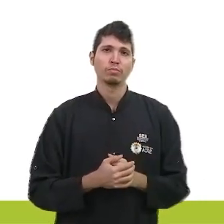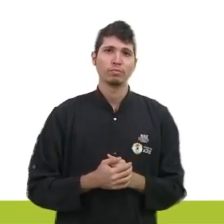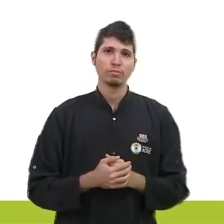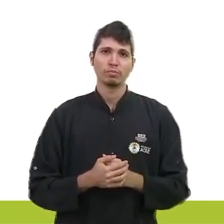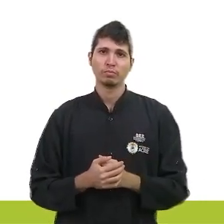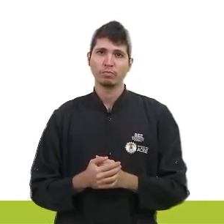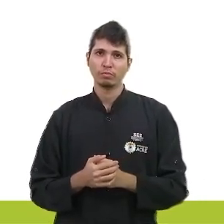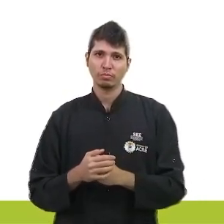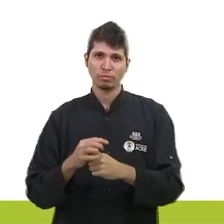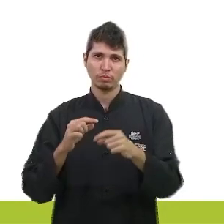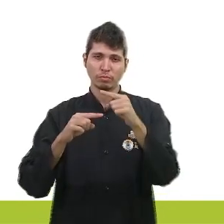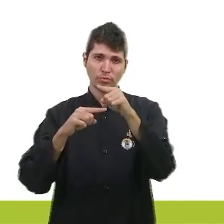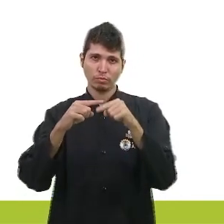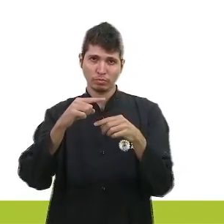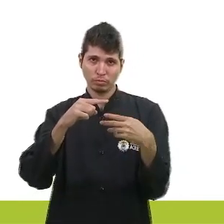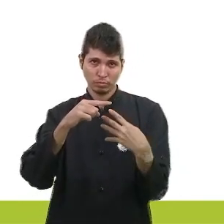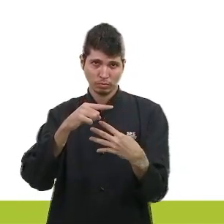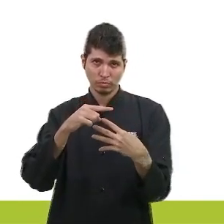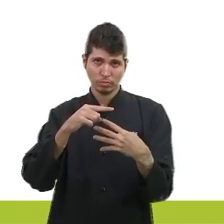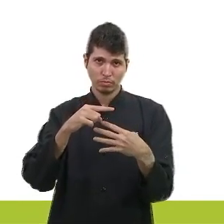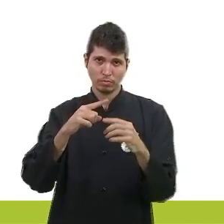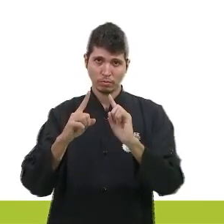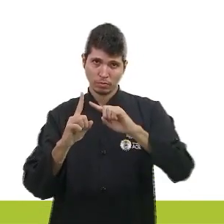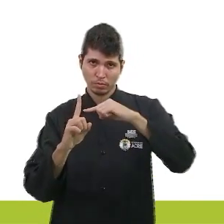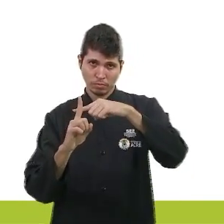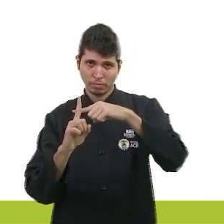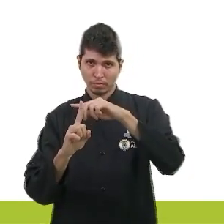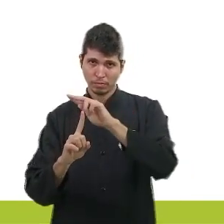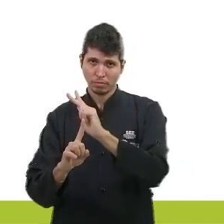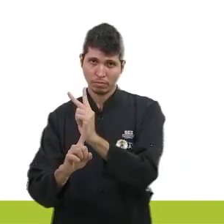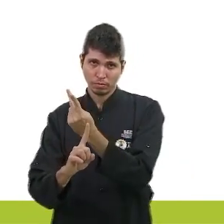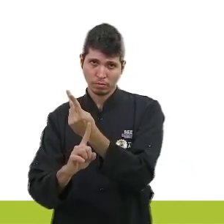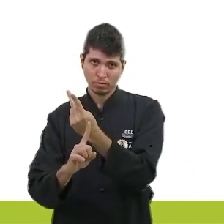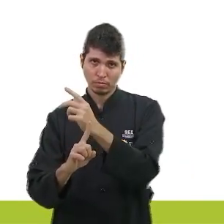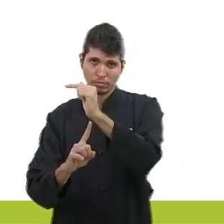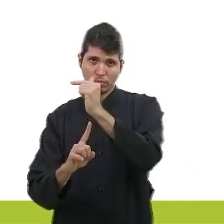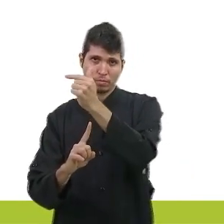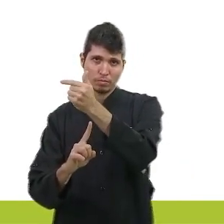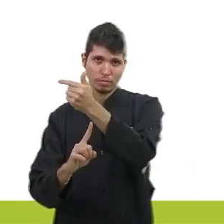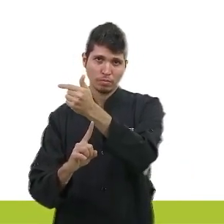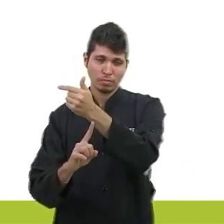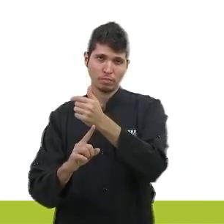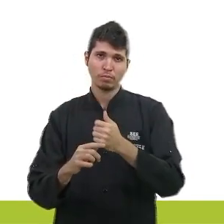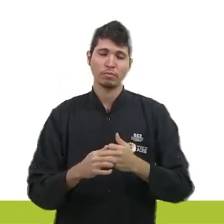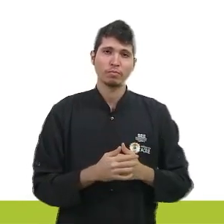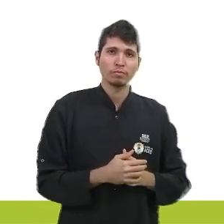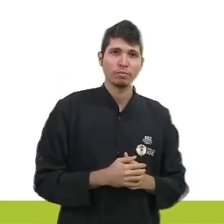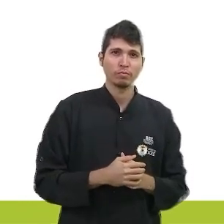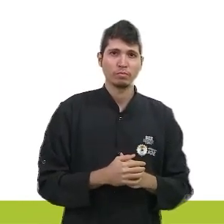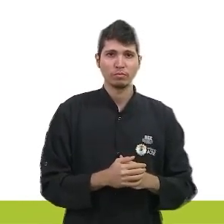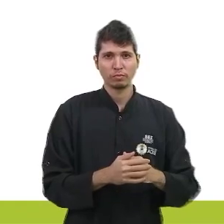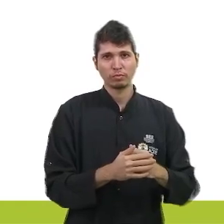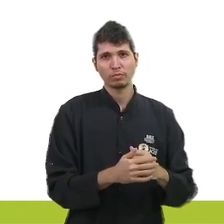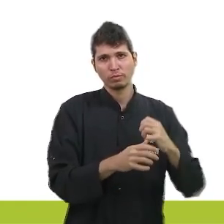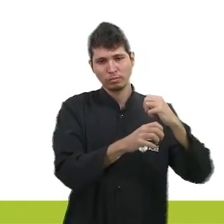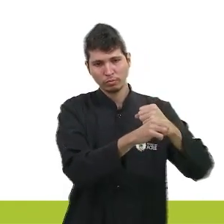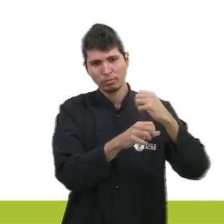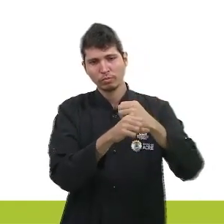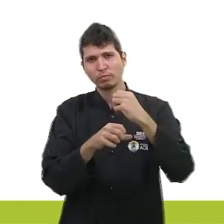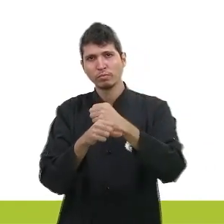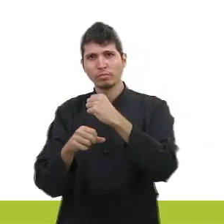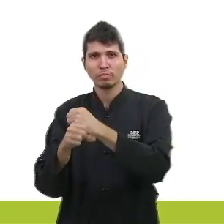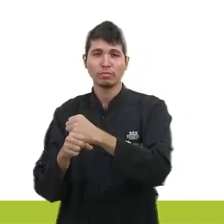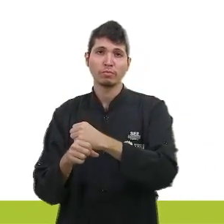dividido para 4 mais H ao quadrado. Ok, fazendo todas essas contas aqui, você